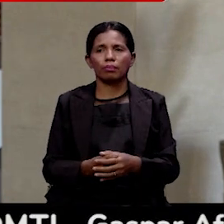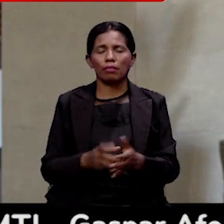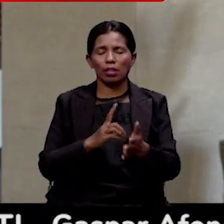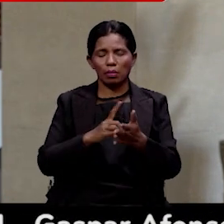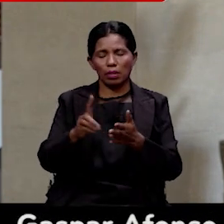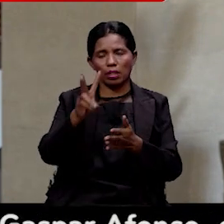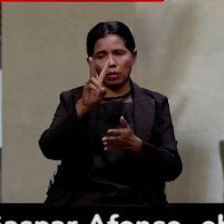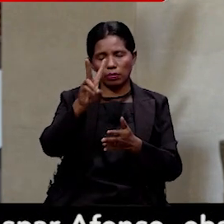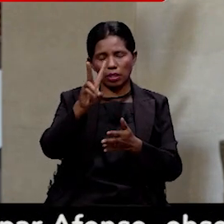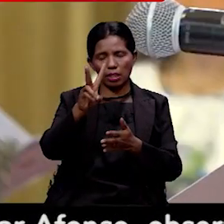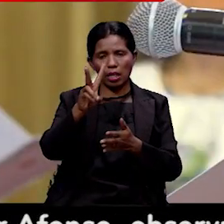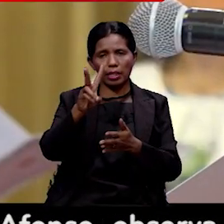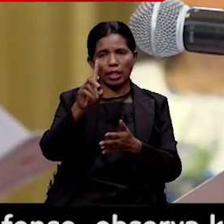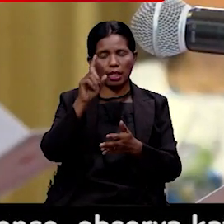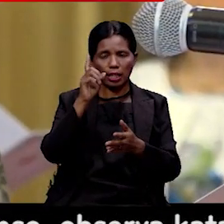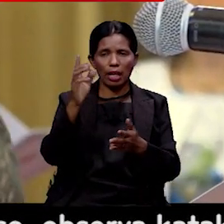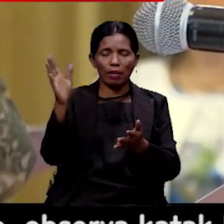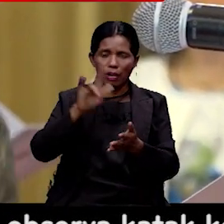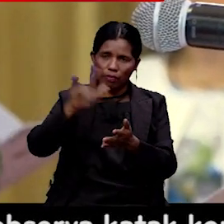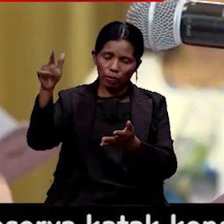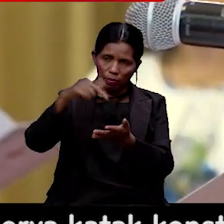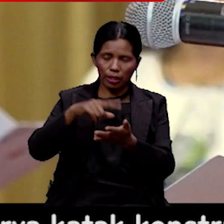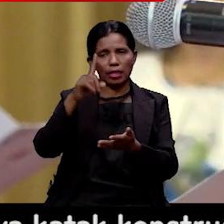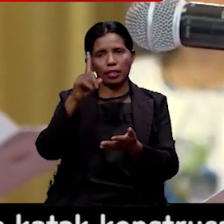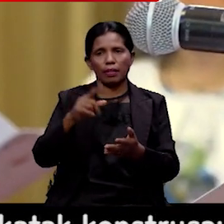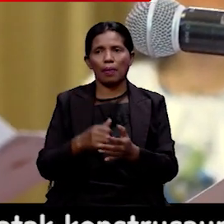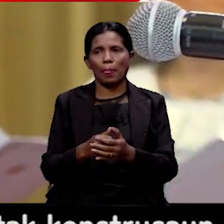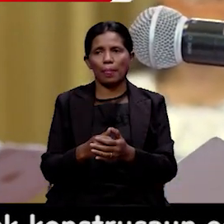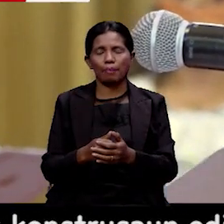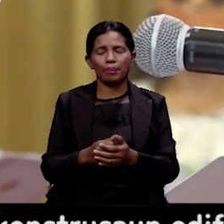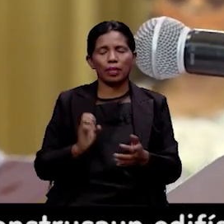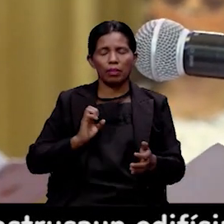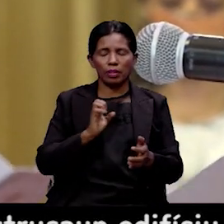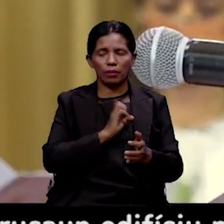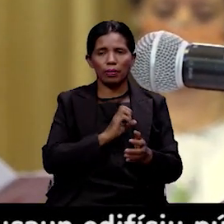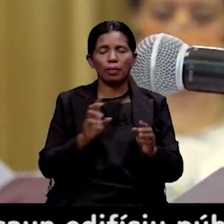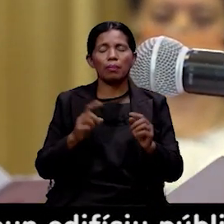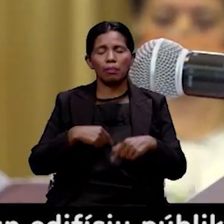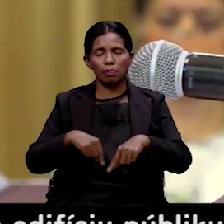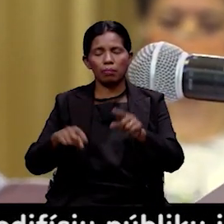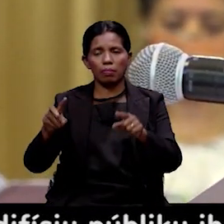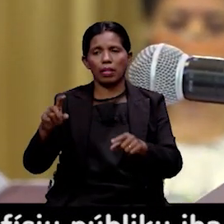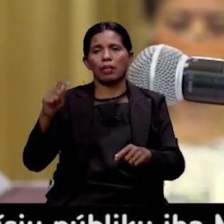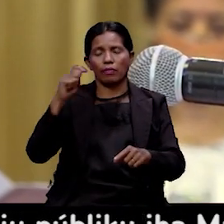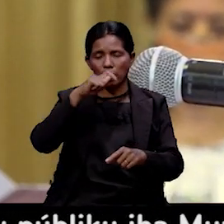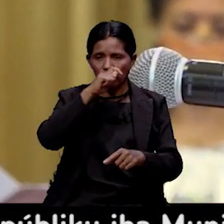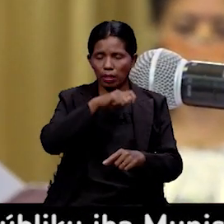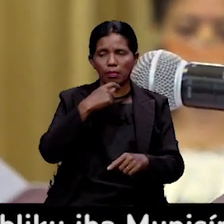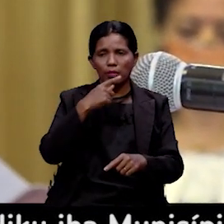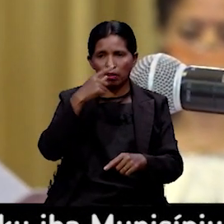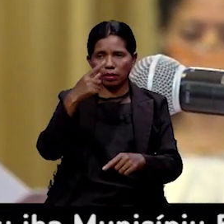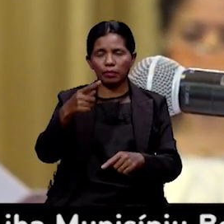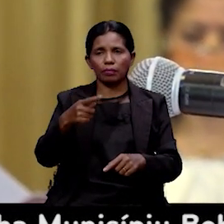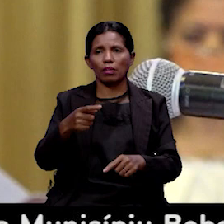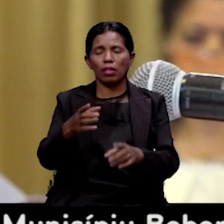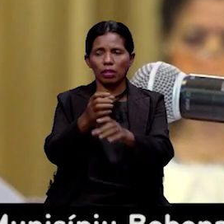da ida ou fulang ida da ida. Embaixadora Timor-Leste ba Vietnam, Maria Olinda Cairo Alves promete se responsabiliza CNAR